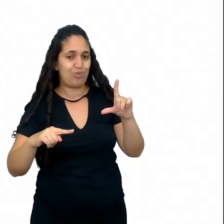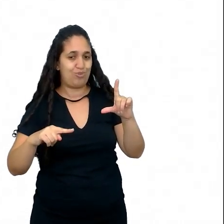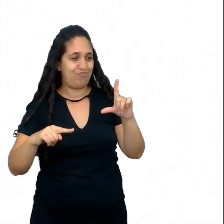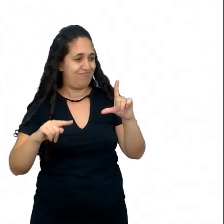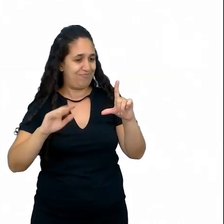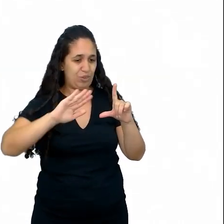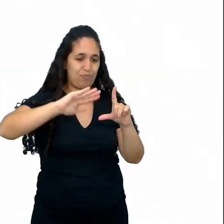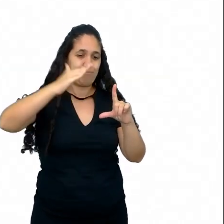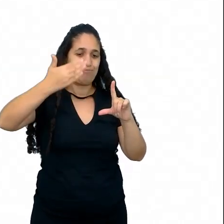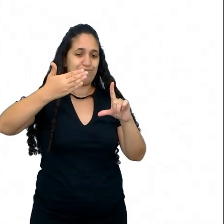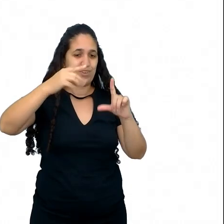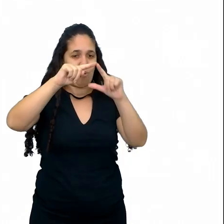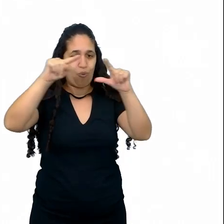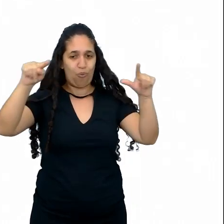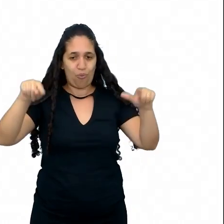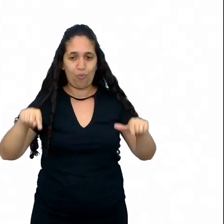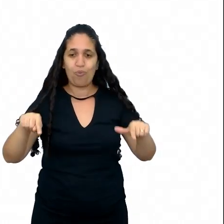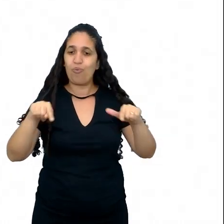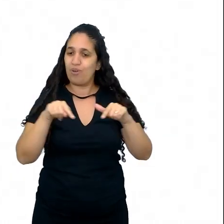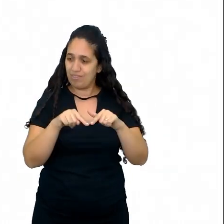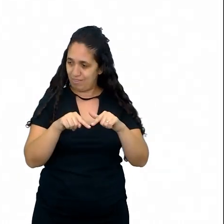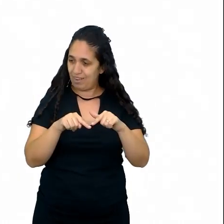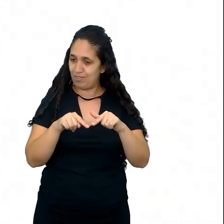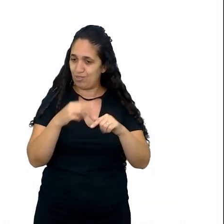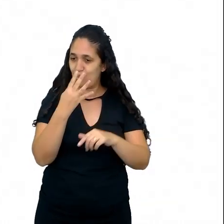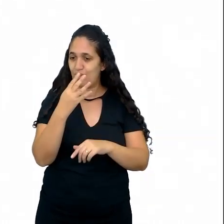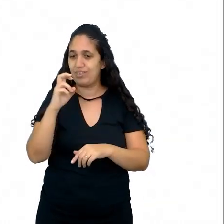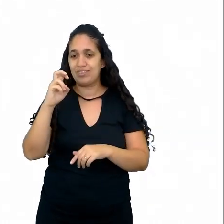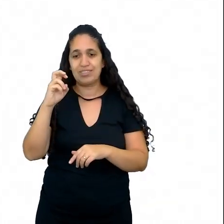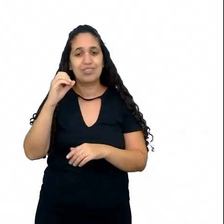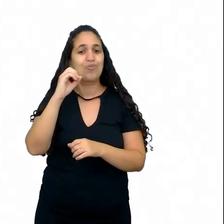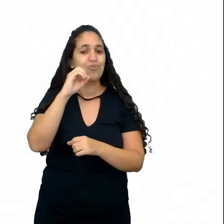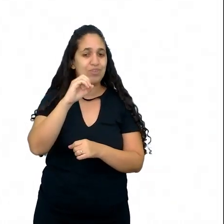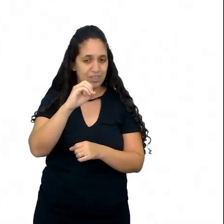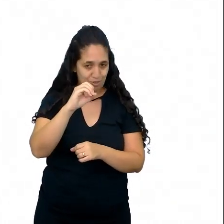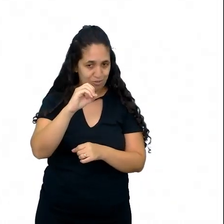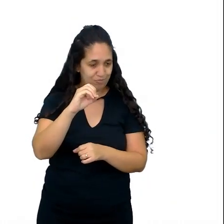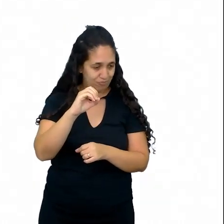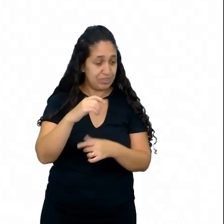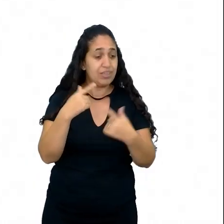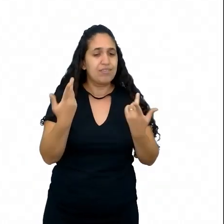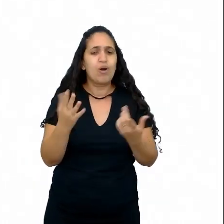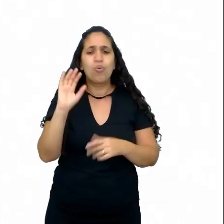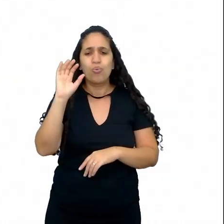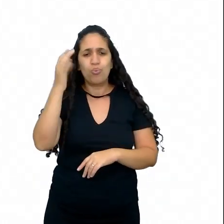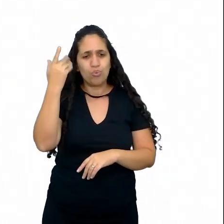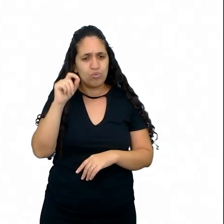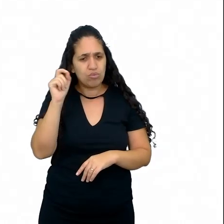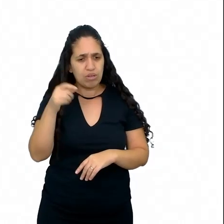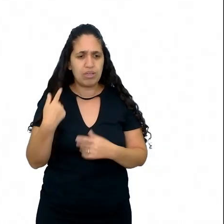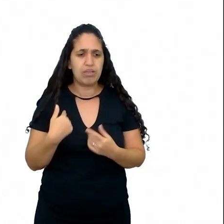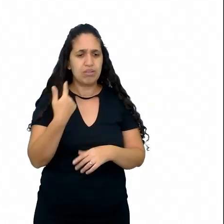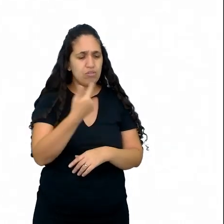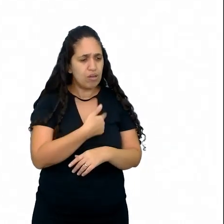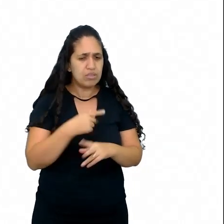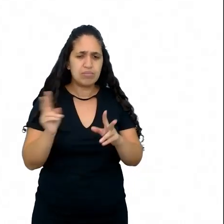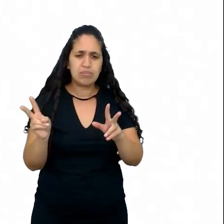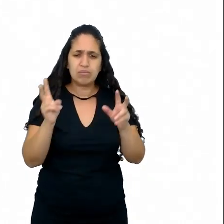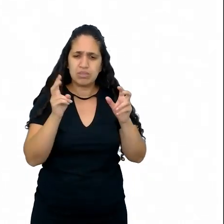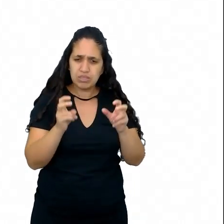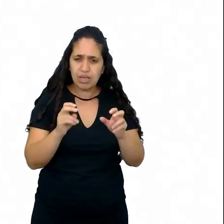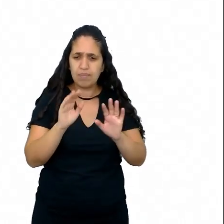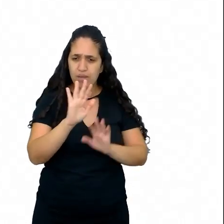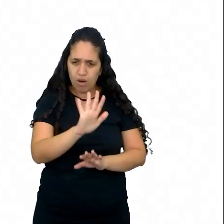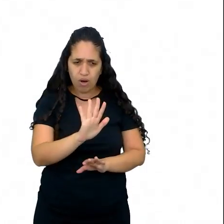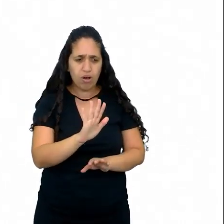quadrado para nós, ou seja, que ele forme ângulos de 45 graus, é um triângulo isósceles, né? Então, o que acontece para nós aí? Ele vai olhar para, opa, para aí, o